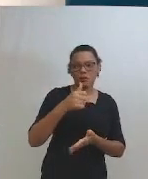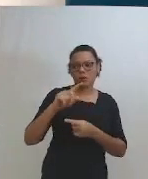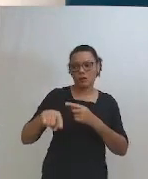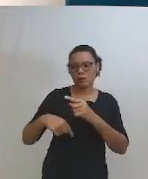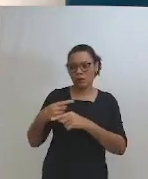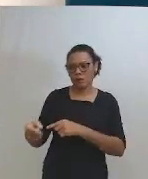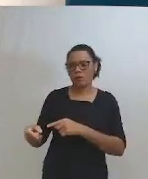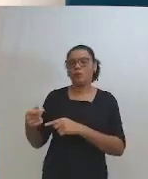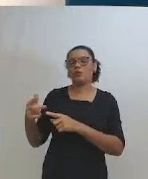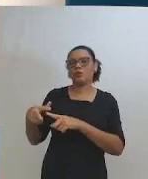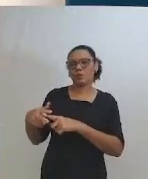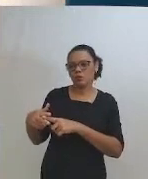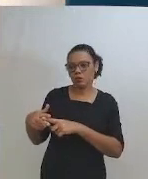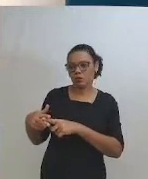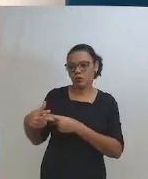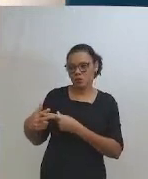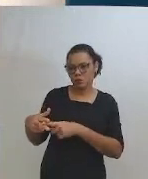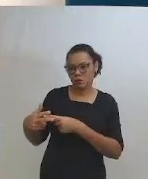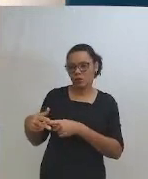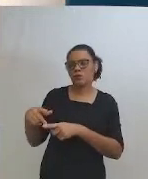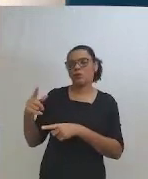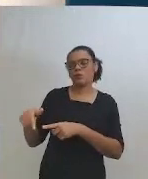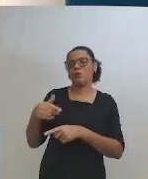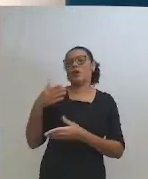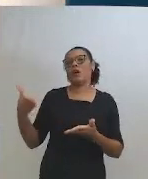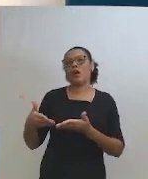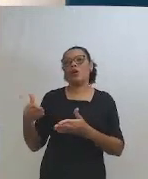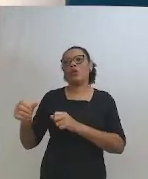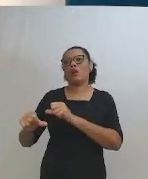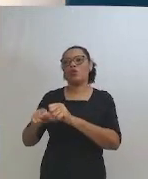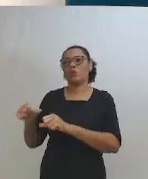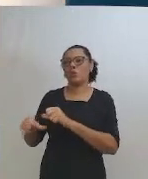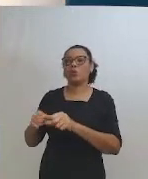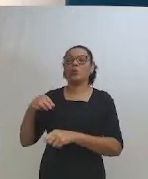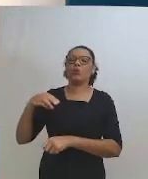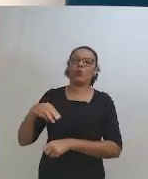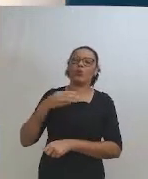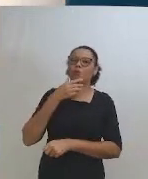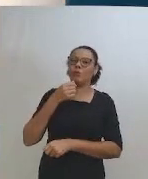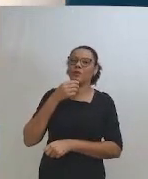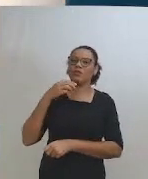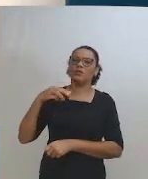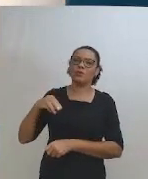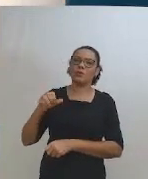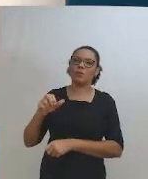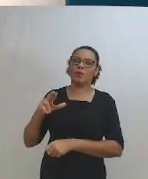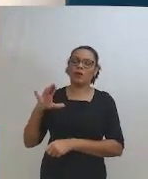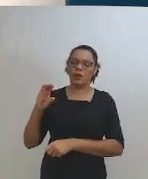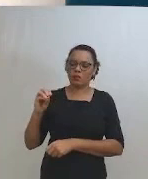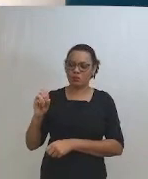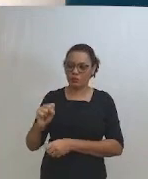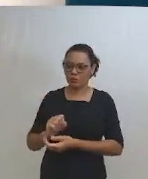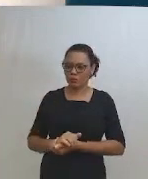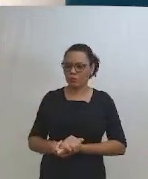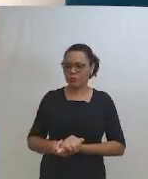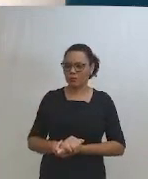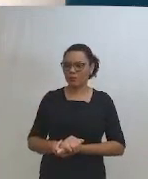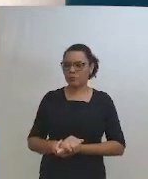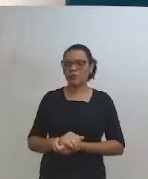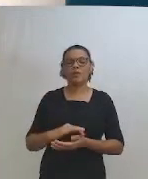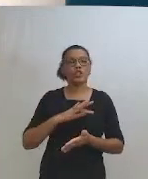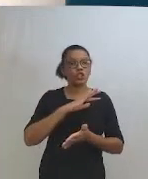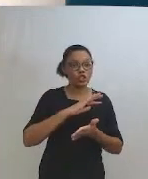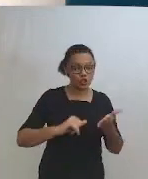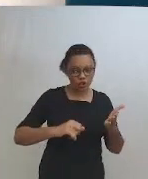né? Doutor Marcos Antônio. Tá bom. Muito bom. Bem-vindo, doutor. Doutor Marcos, Vossa Excelência dispensa a leitura do relatório?